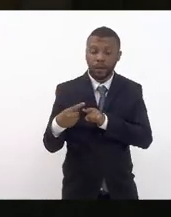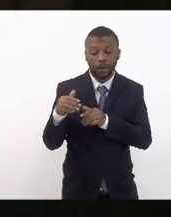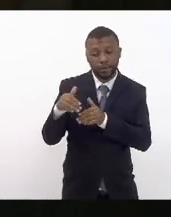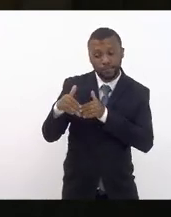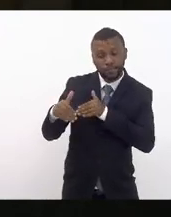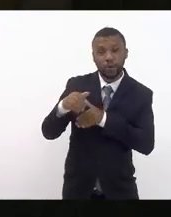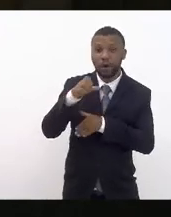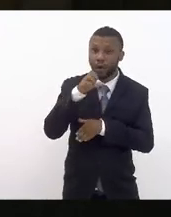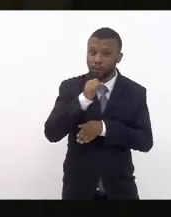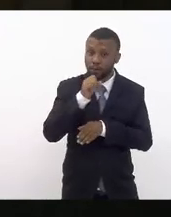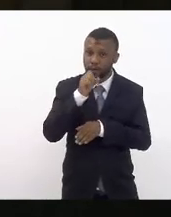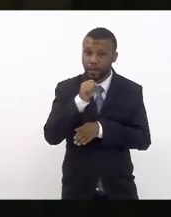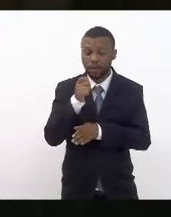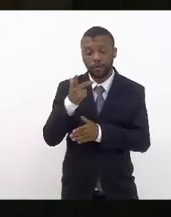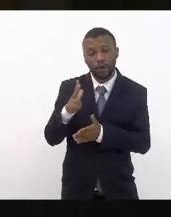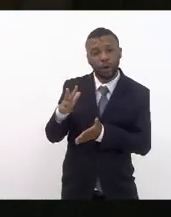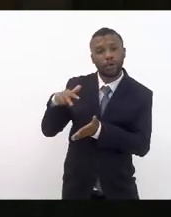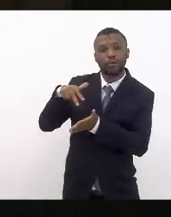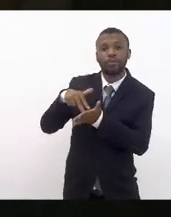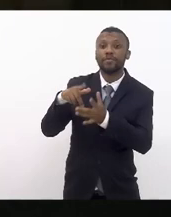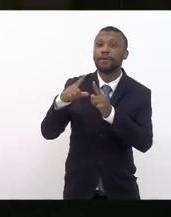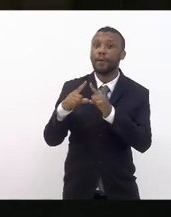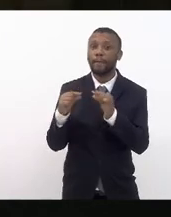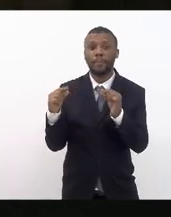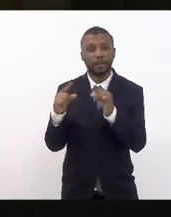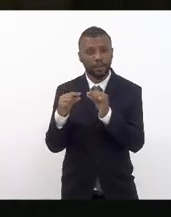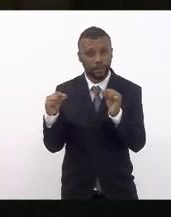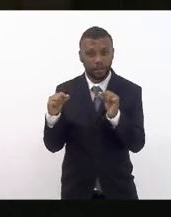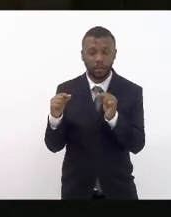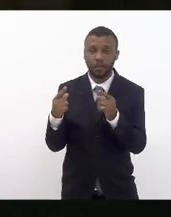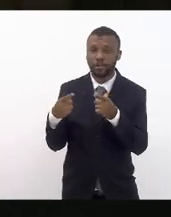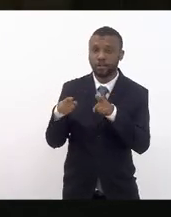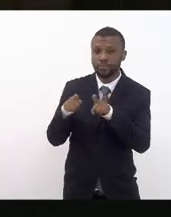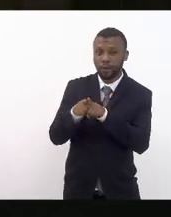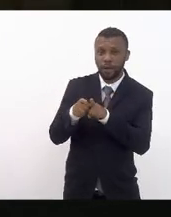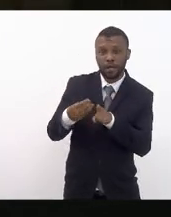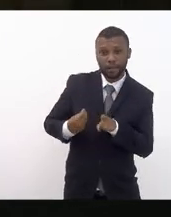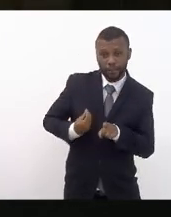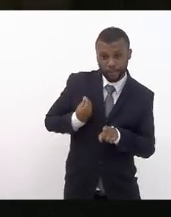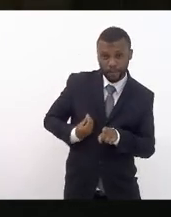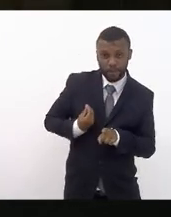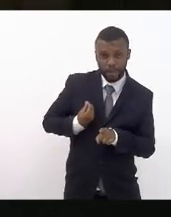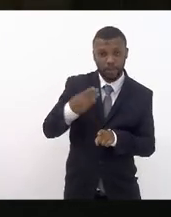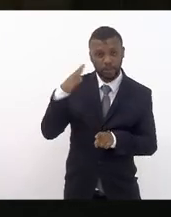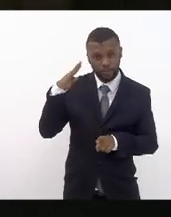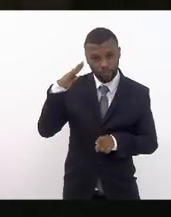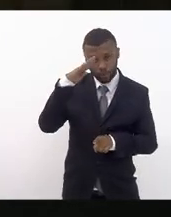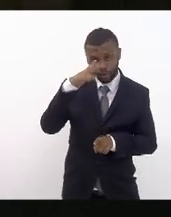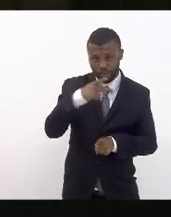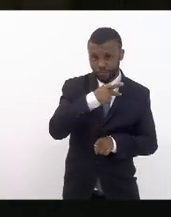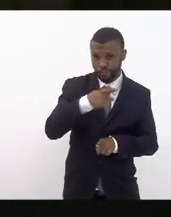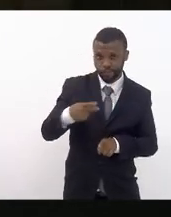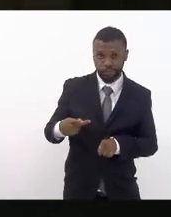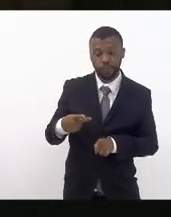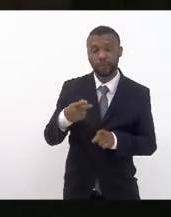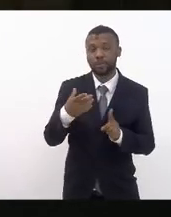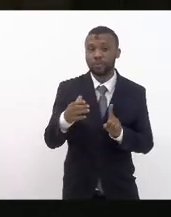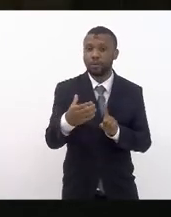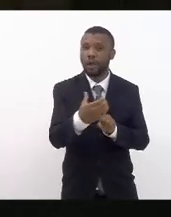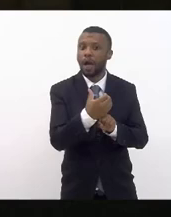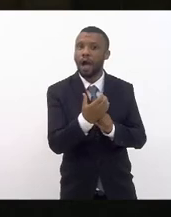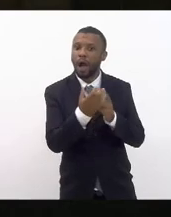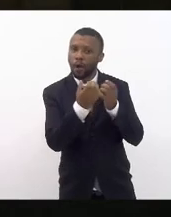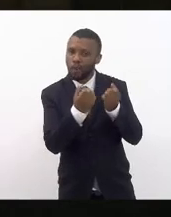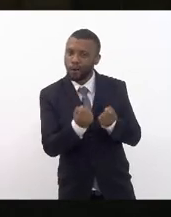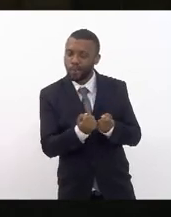sábado eu estive em Brasília, na presença do presidente Jair Bolsonaro, que nos acolheu muito